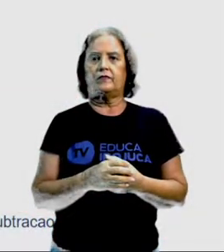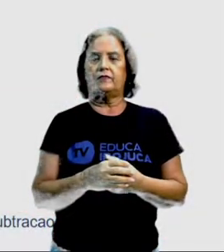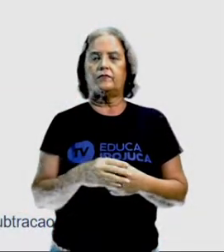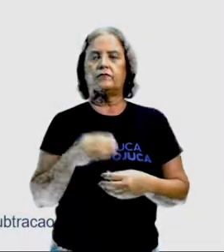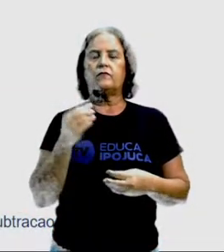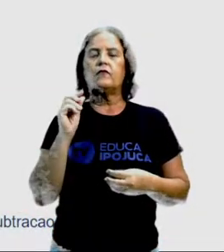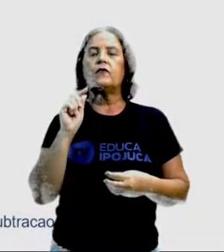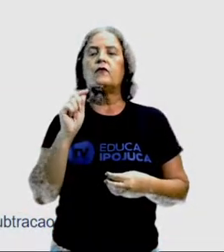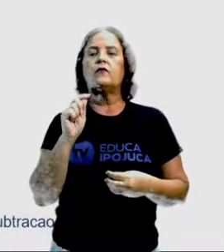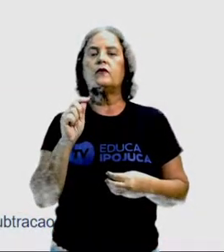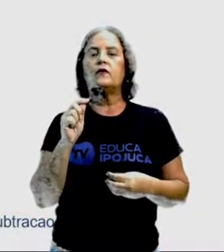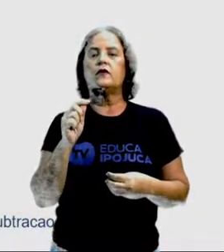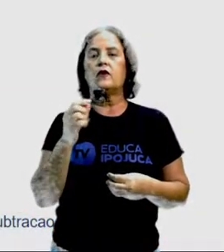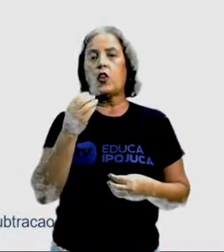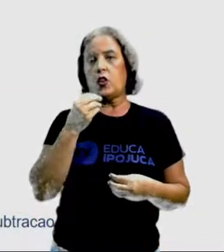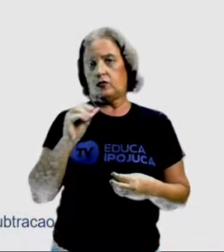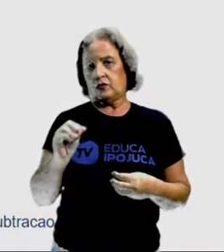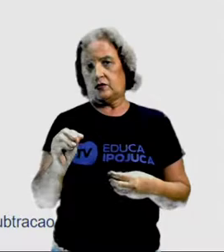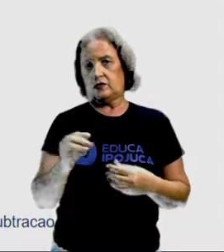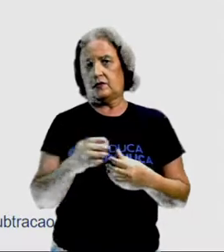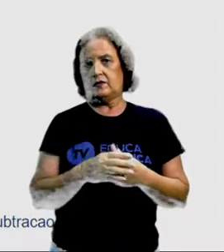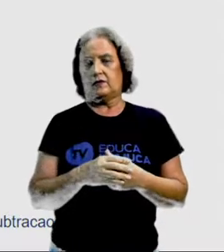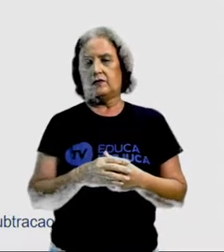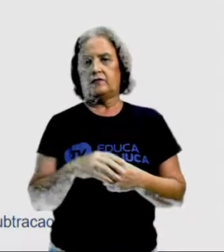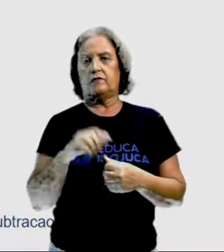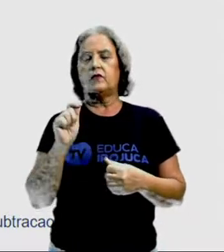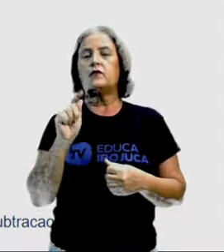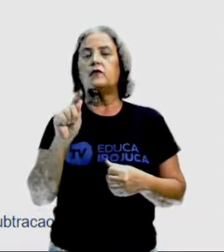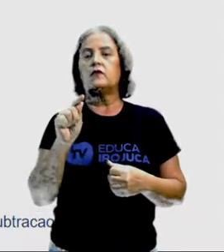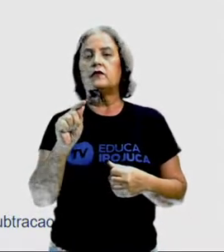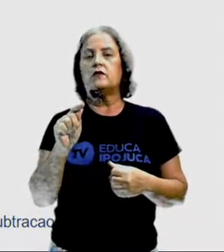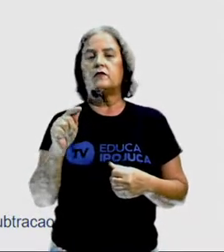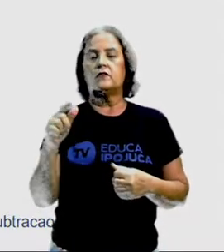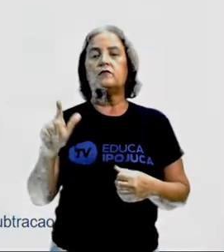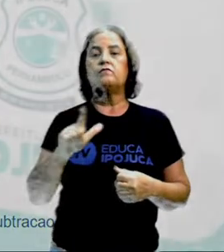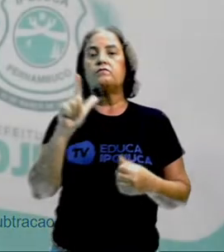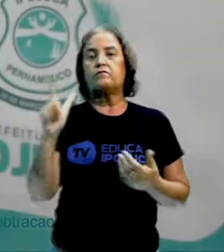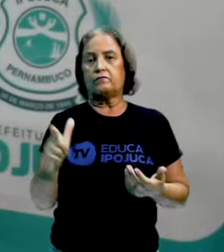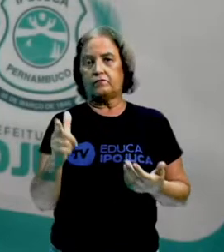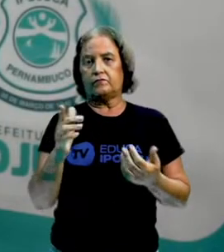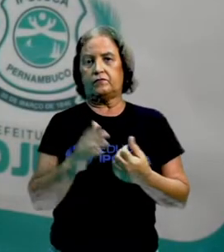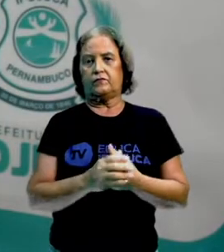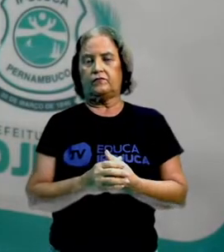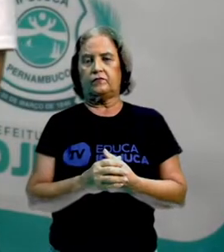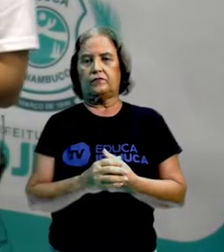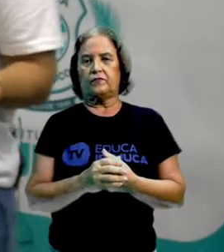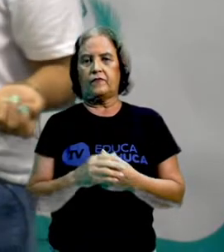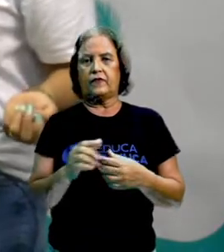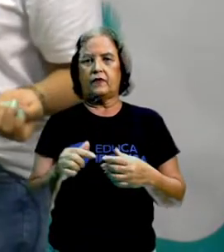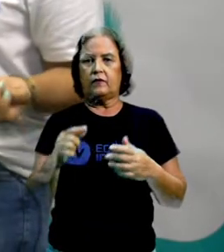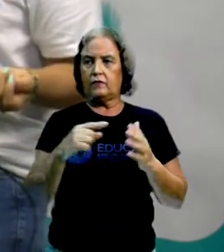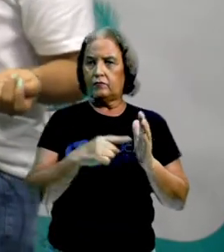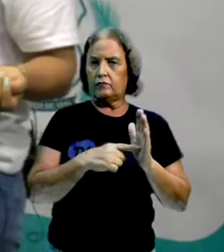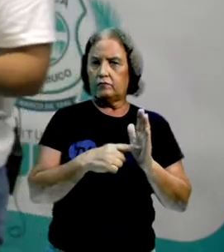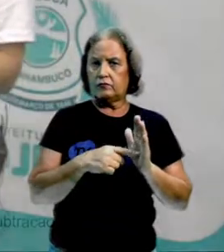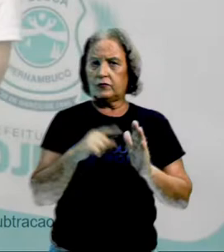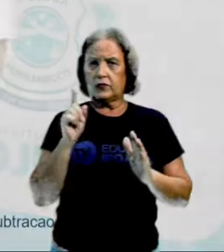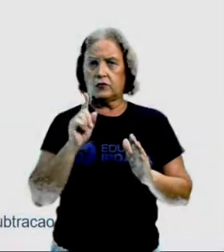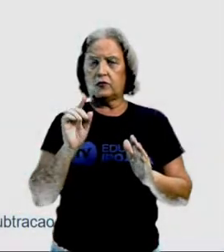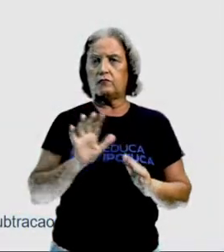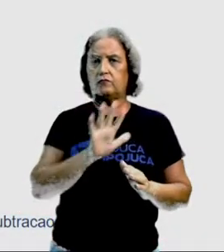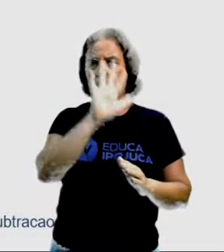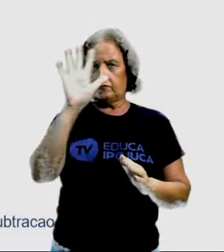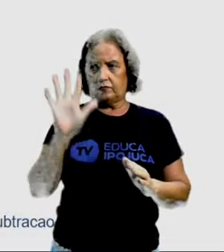O que é lógica? O que é que vocês entendem como lógica? Eu trago para vocês aqui a configuração de uma